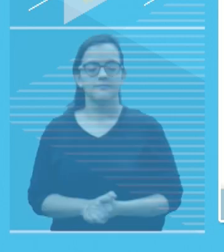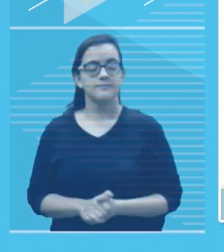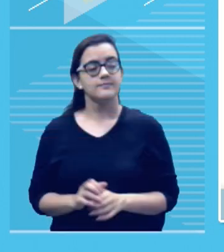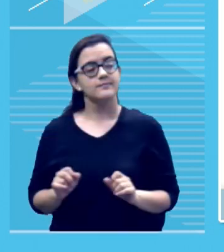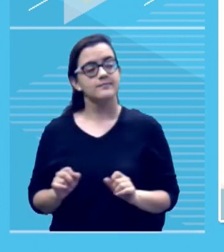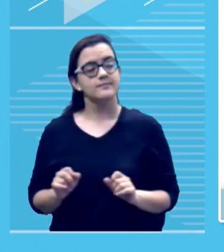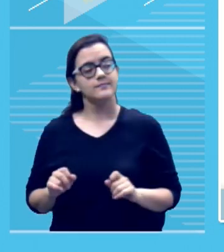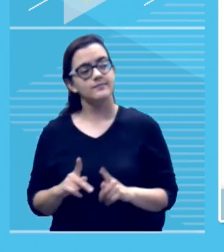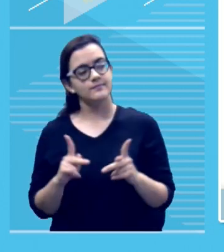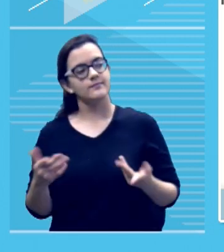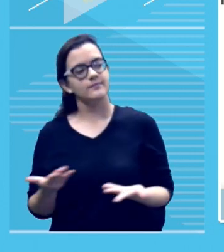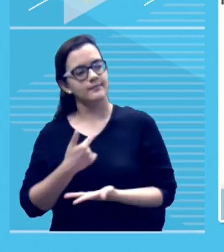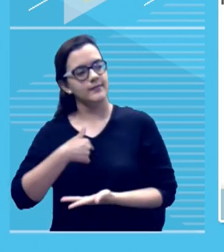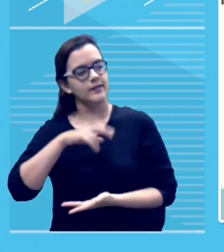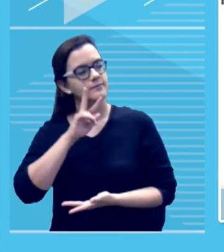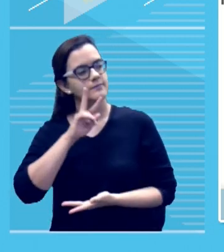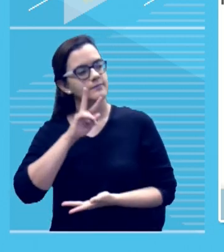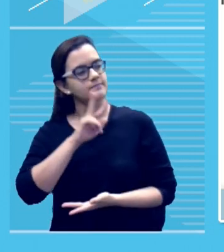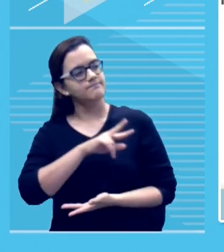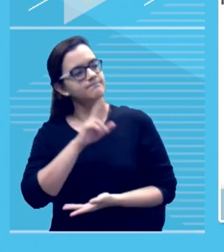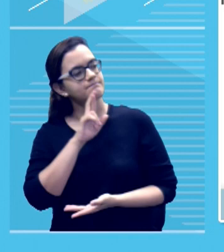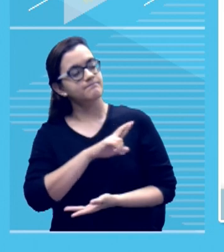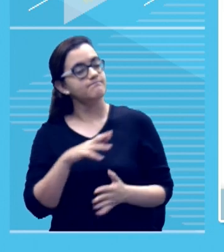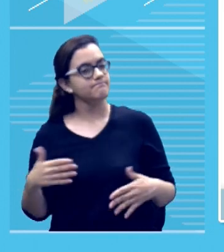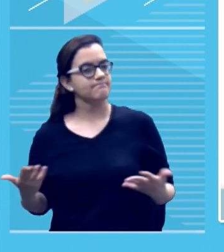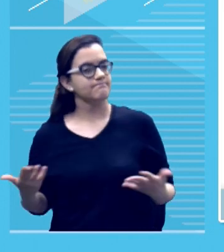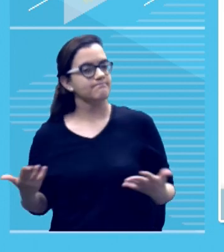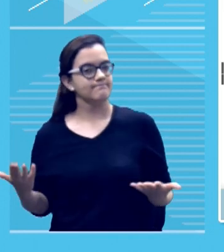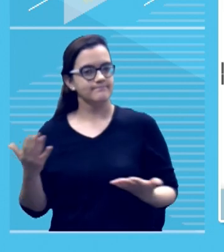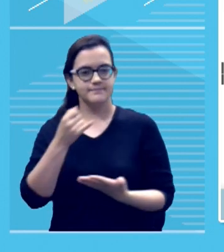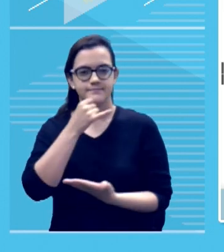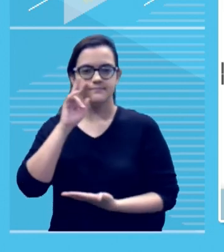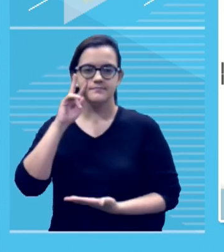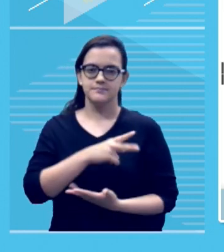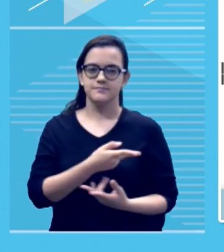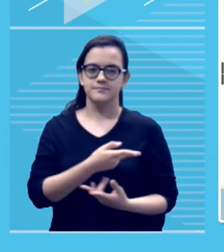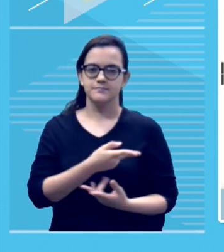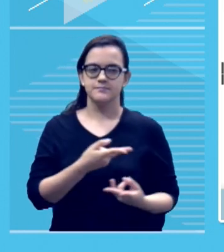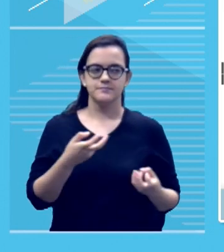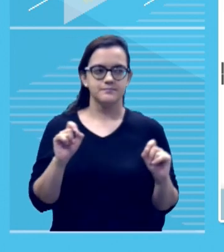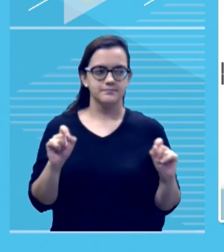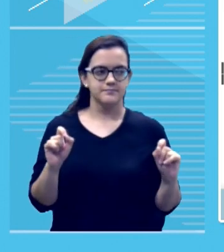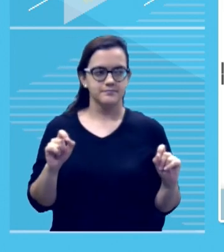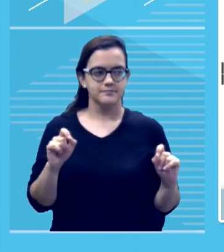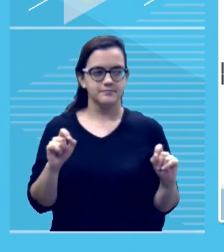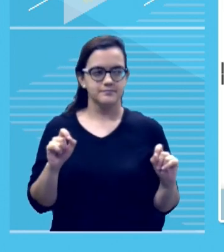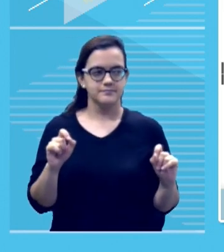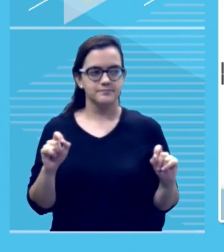Ok, voltamos para responder a questão. Ó. Observe aqui, pessoal. Opa!